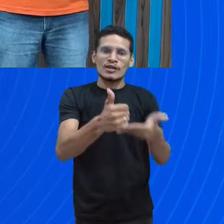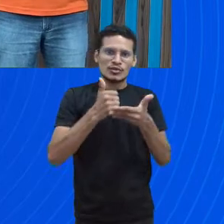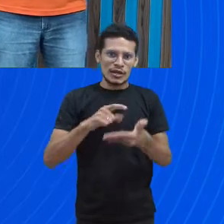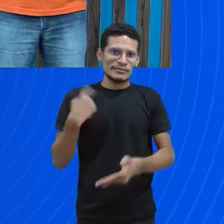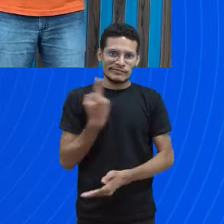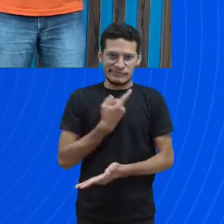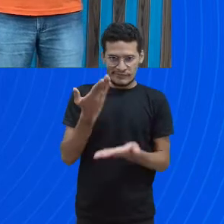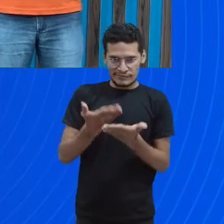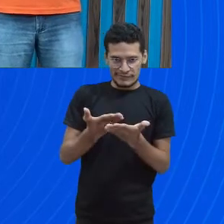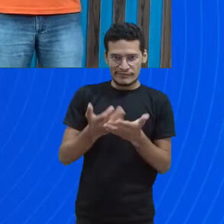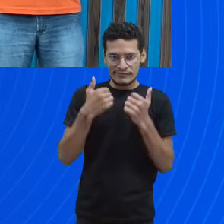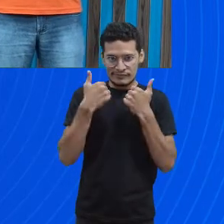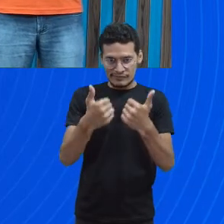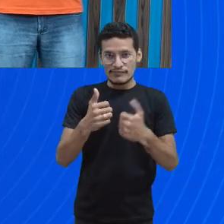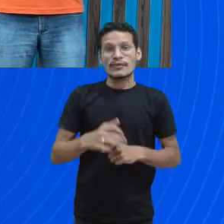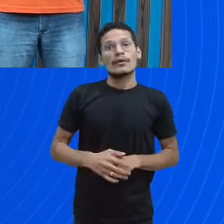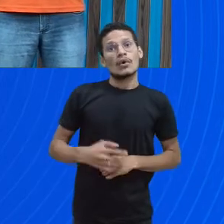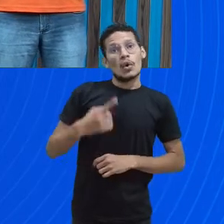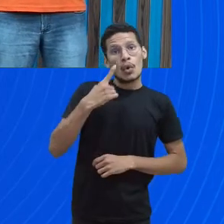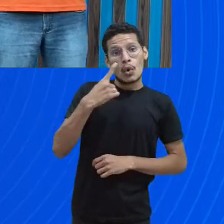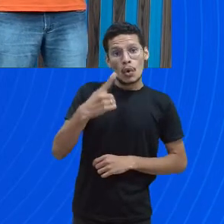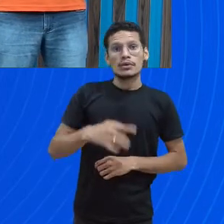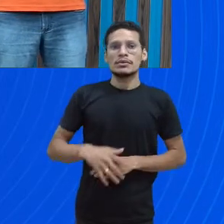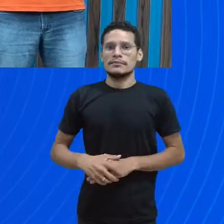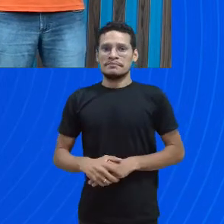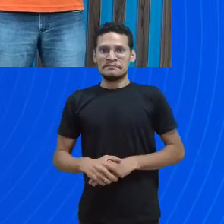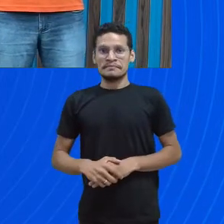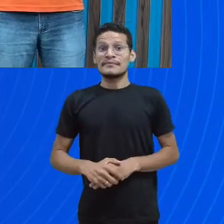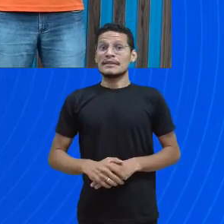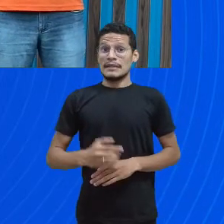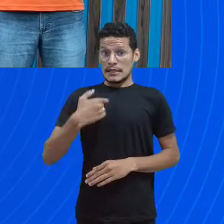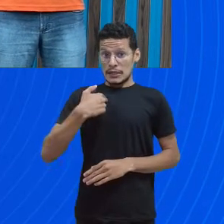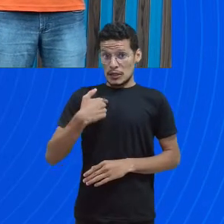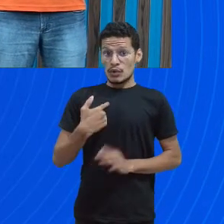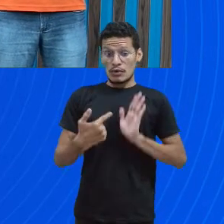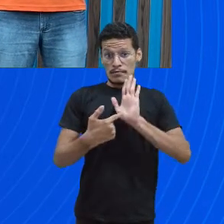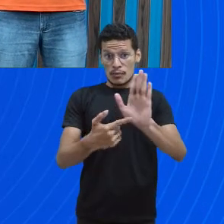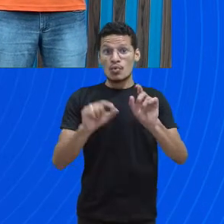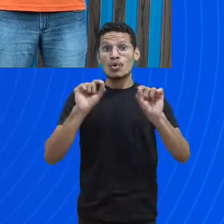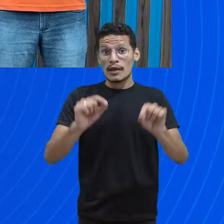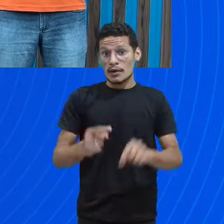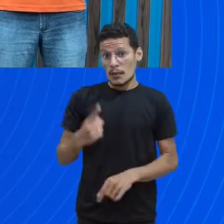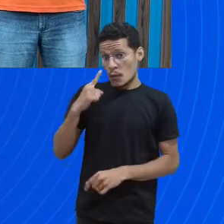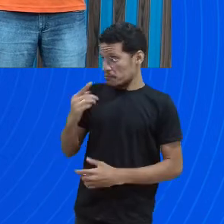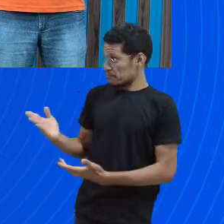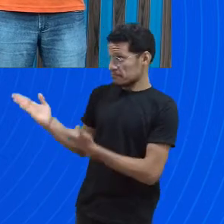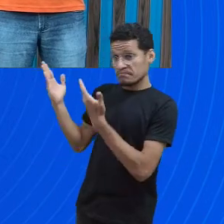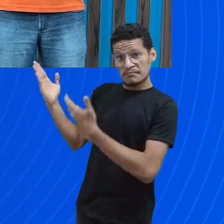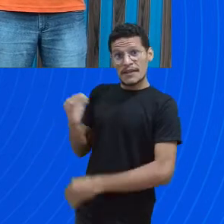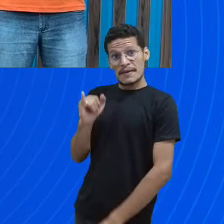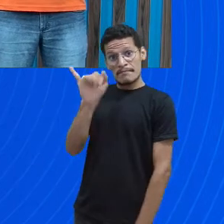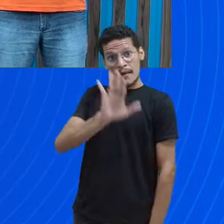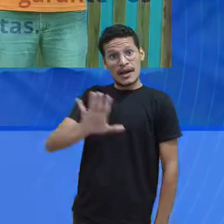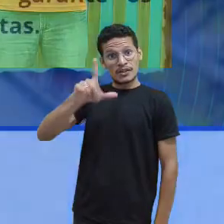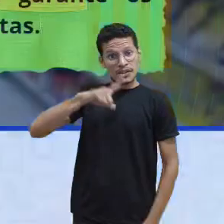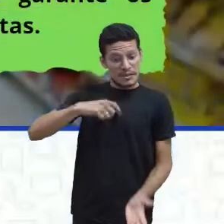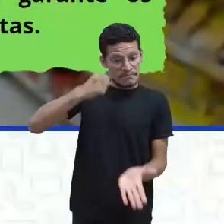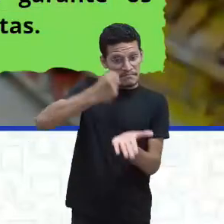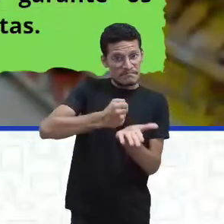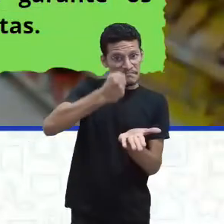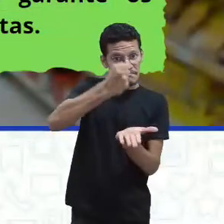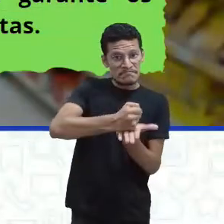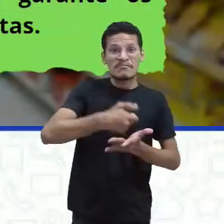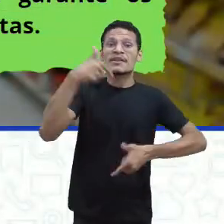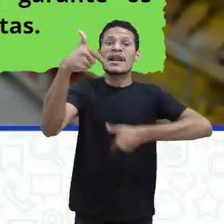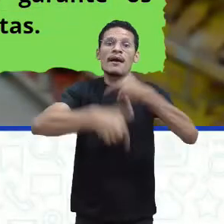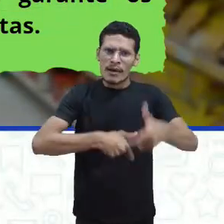aula. Beleza, gente? Olha só. Aí eu vou salientar aqui, né, essa imagem já apareceu de uma carteira de trabalho. Vocês sabem para que